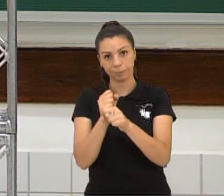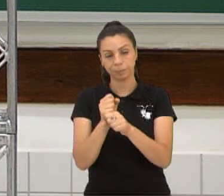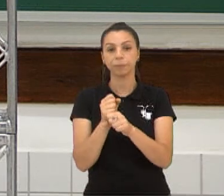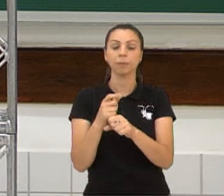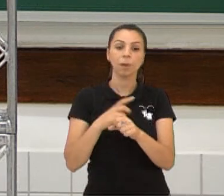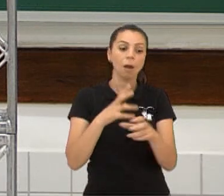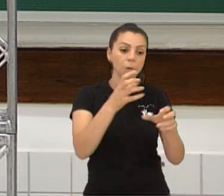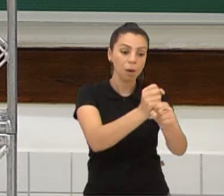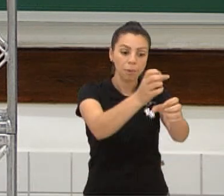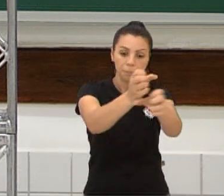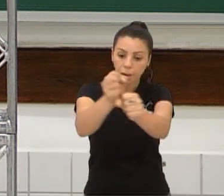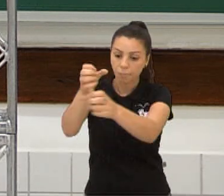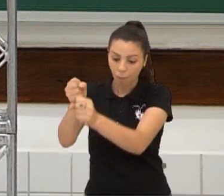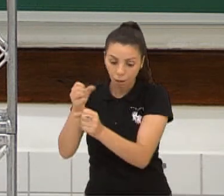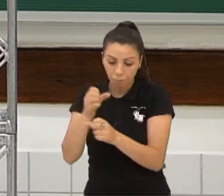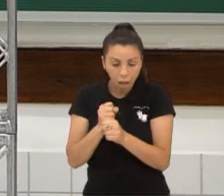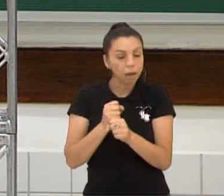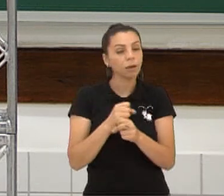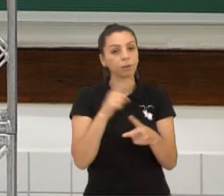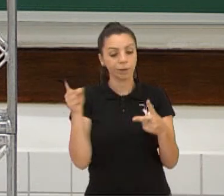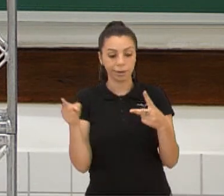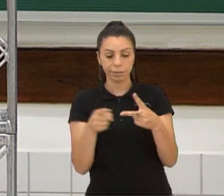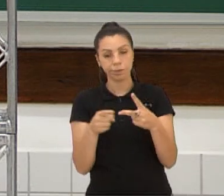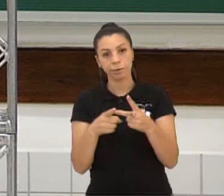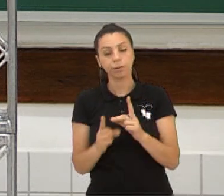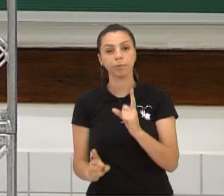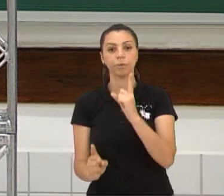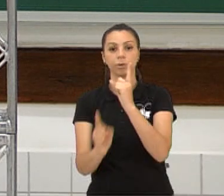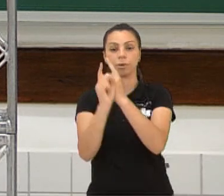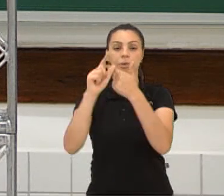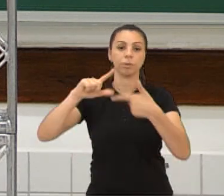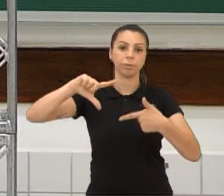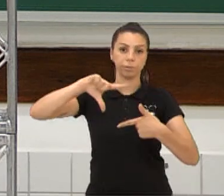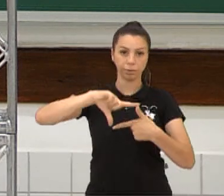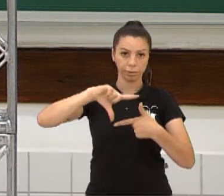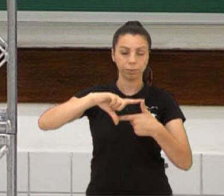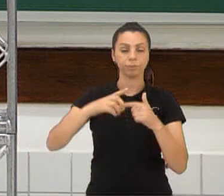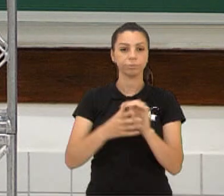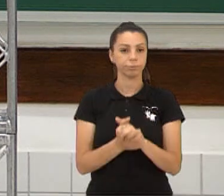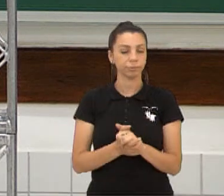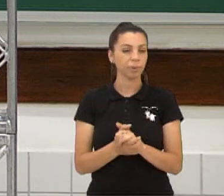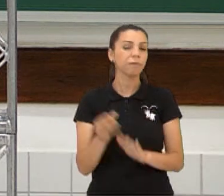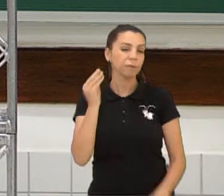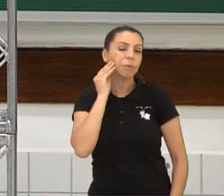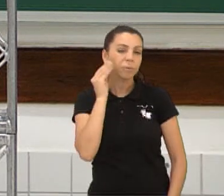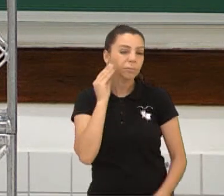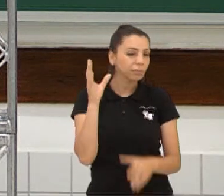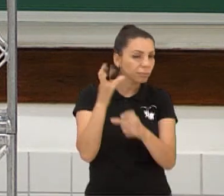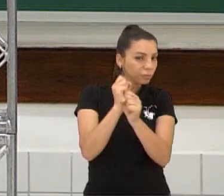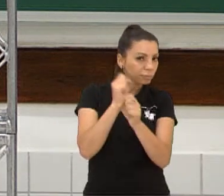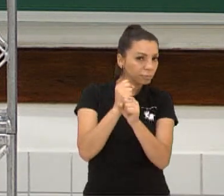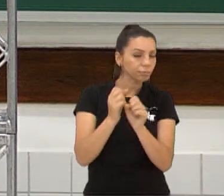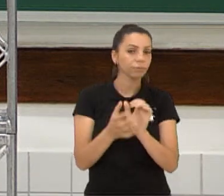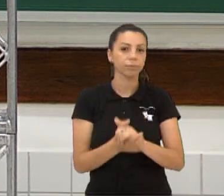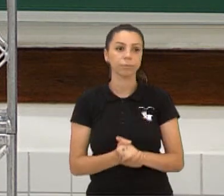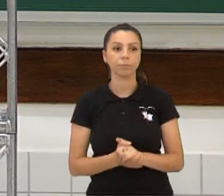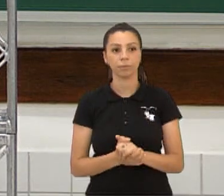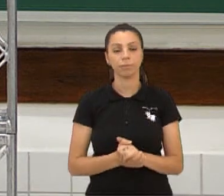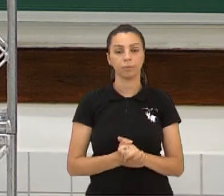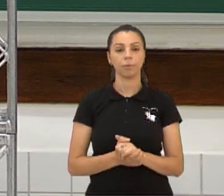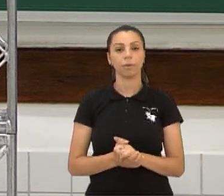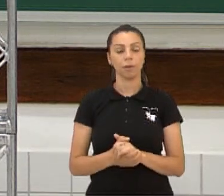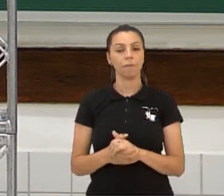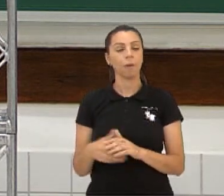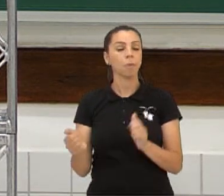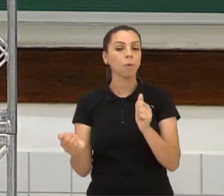que eu já fui calculando e a segunda achar o cálculo do retângulo, da área do retângulo. Vamos tentar somar? Vem com a prof aqui no quadro que ela já